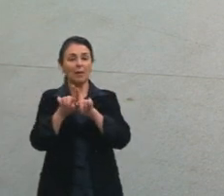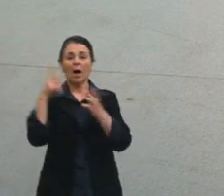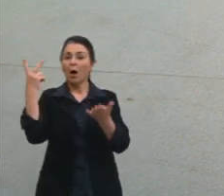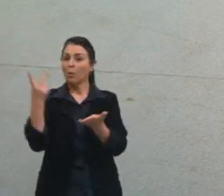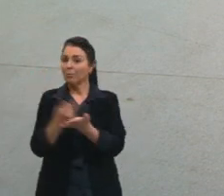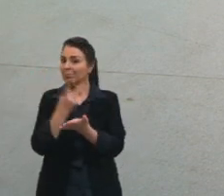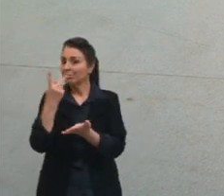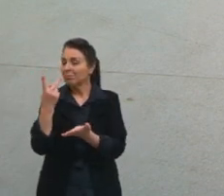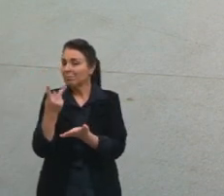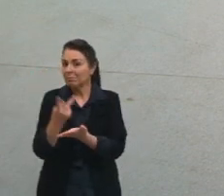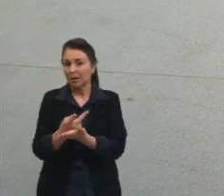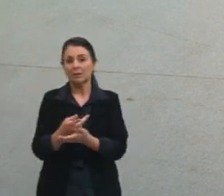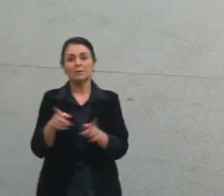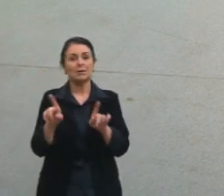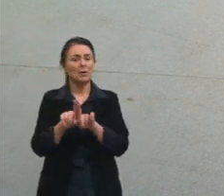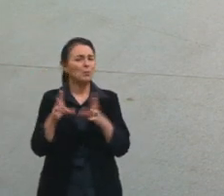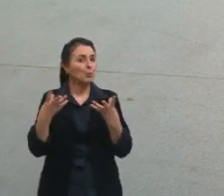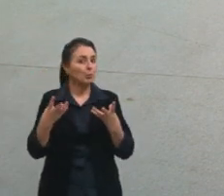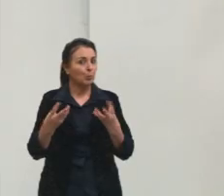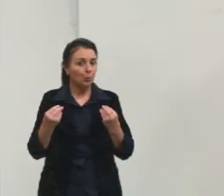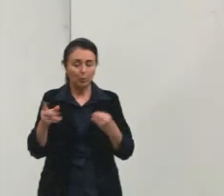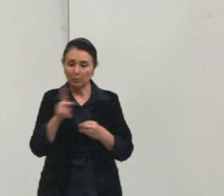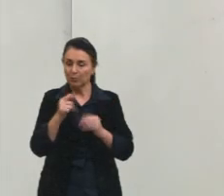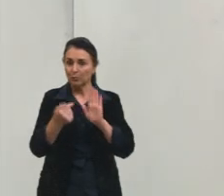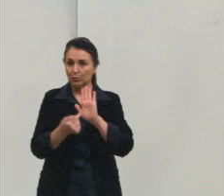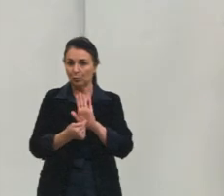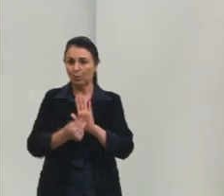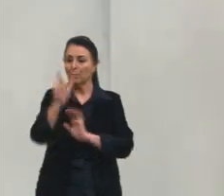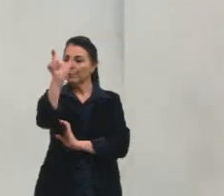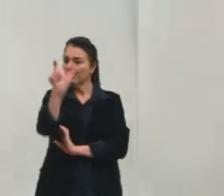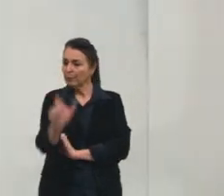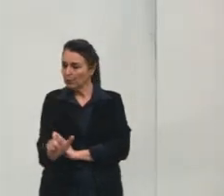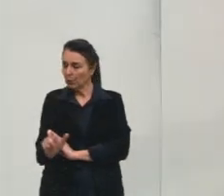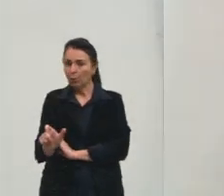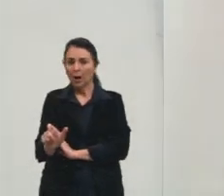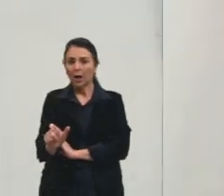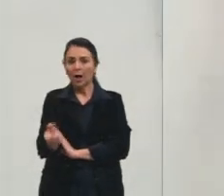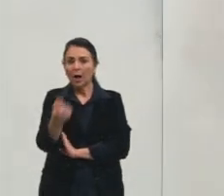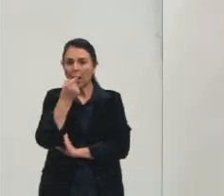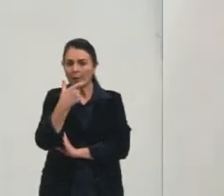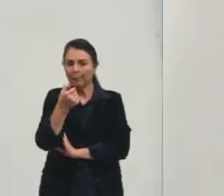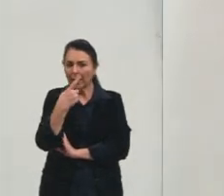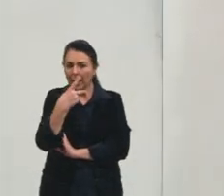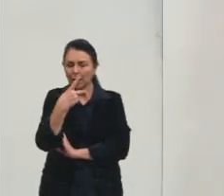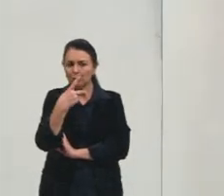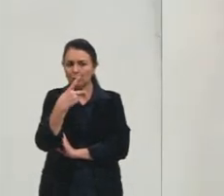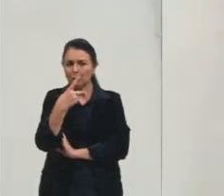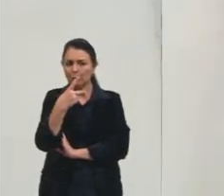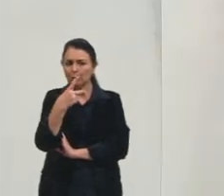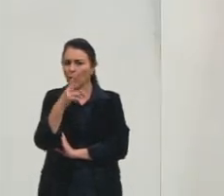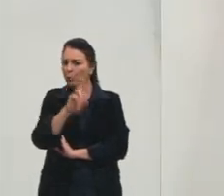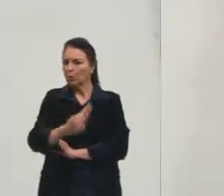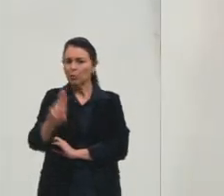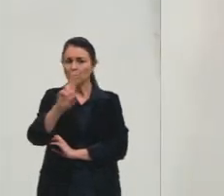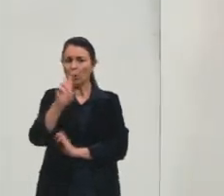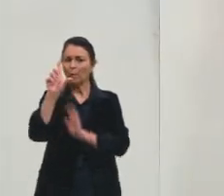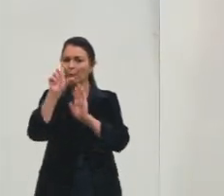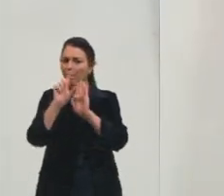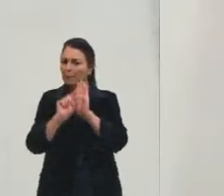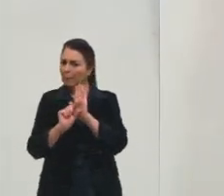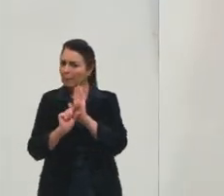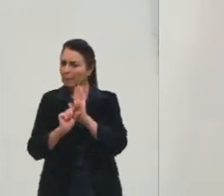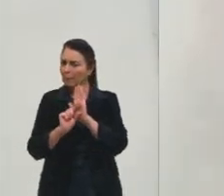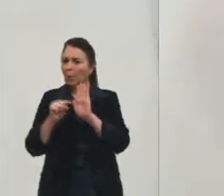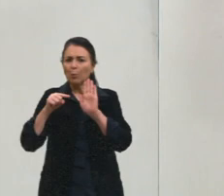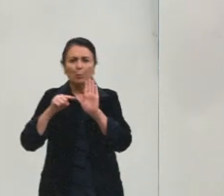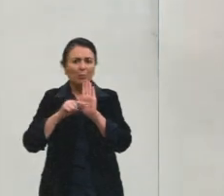acontece isso é o que mais acontece ali que eu mostrei pra vocês a pessoa toma errado menos dias de tratamento né ou ela